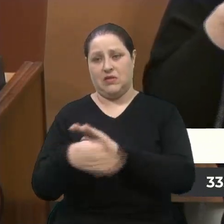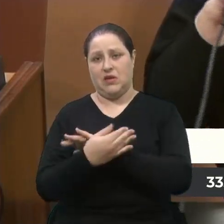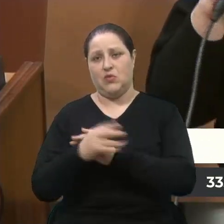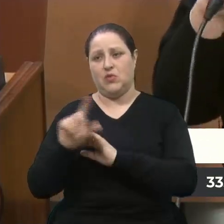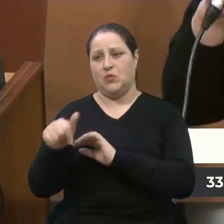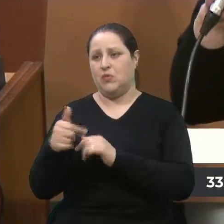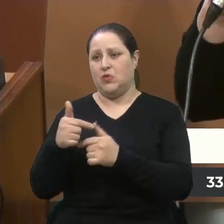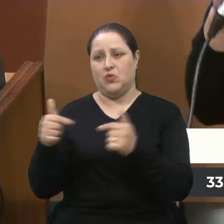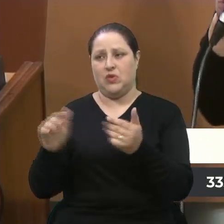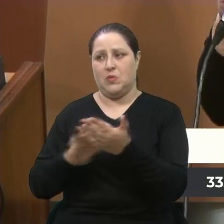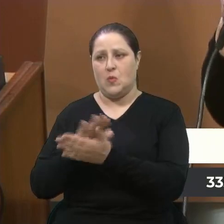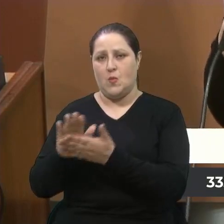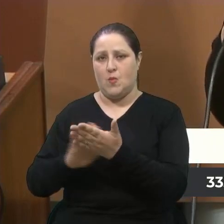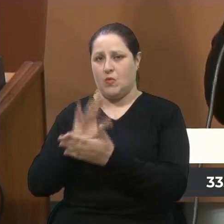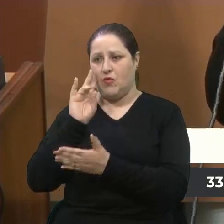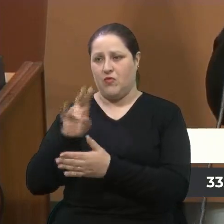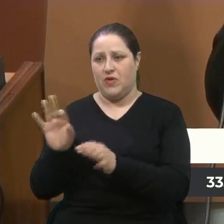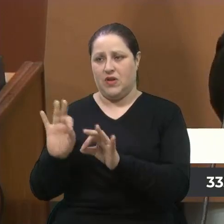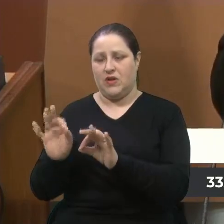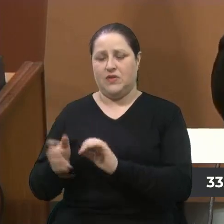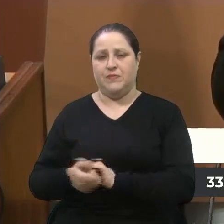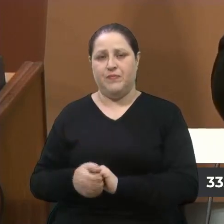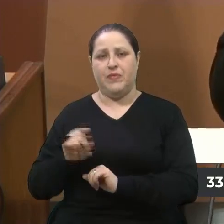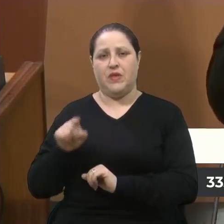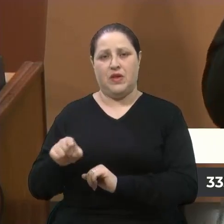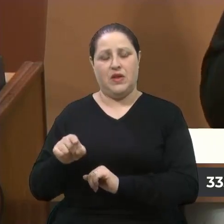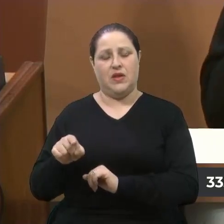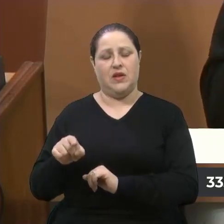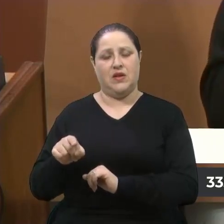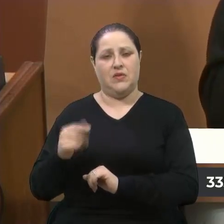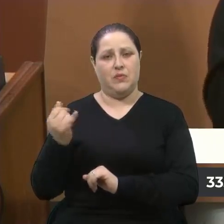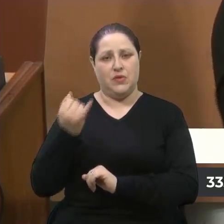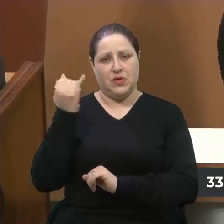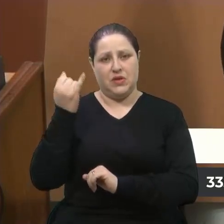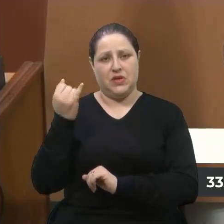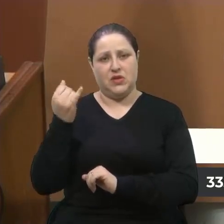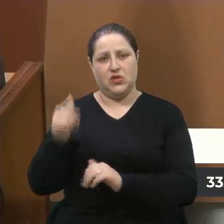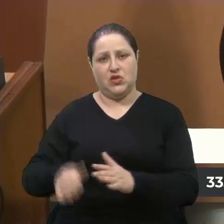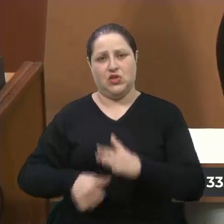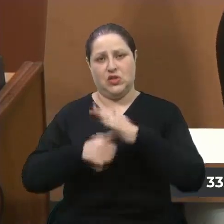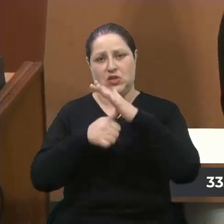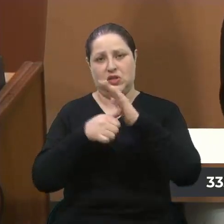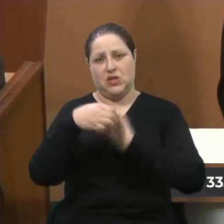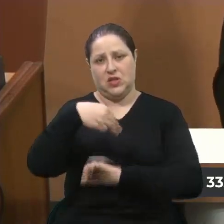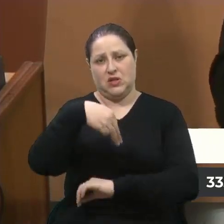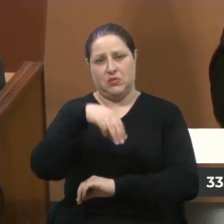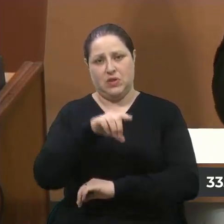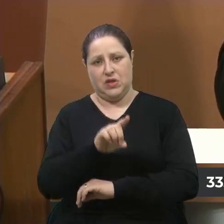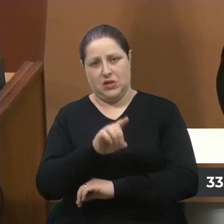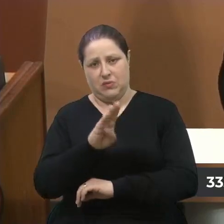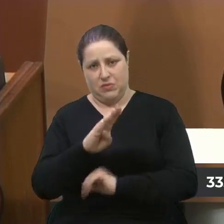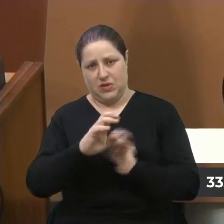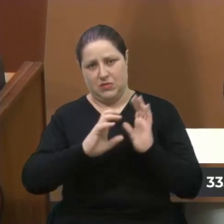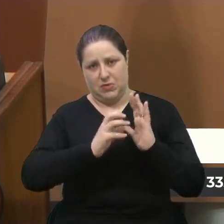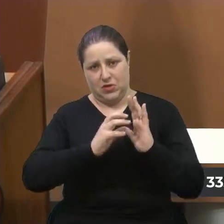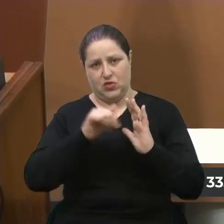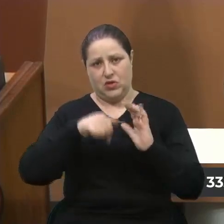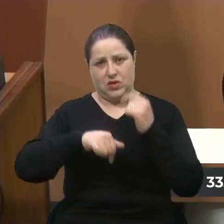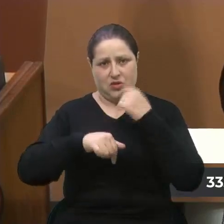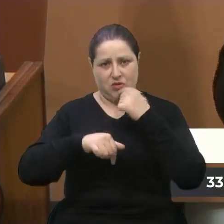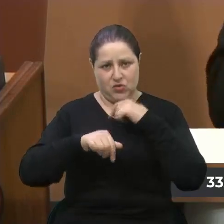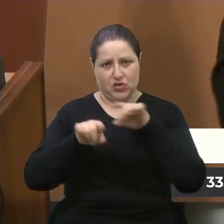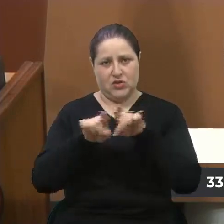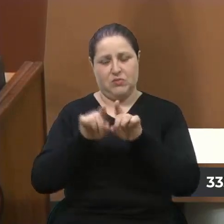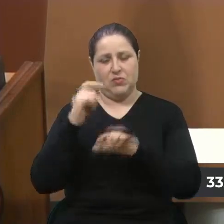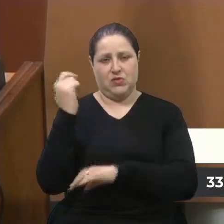é o nosso grande líder no MDB, e eu acho que em toda, não só de Caxias, mas em todo o estado do Rio Grande do